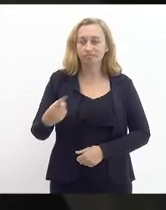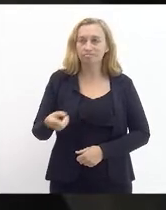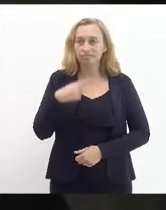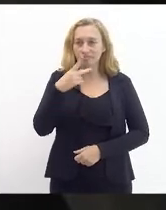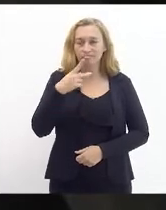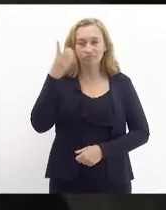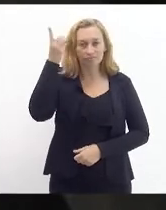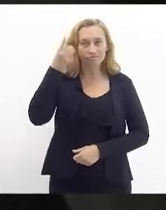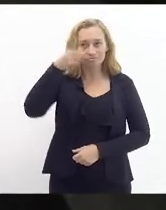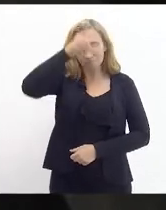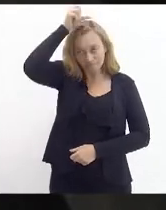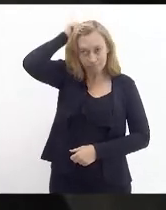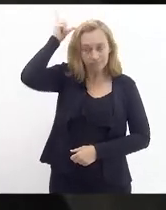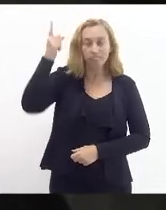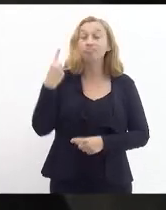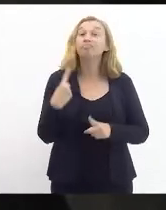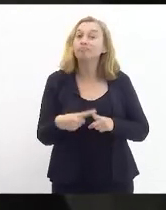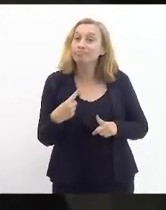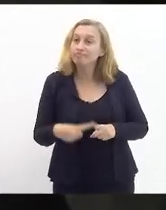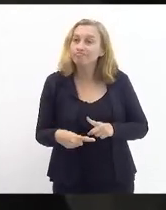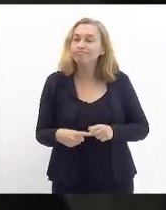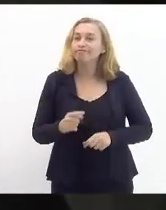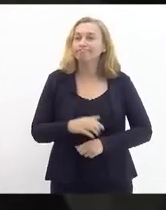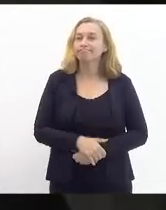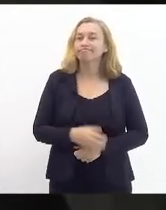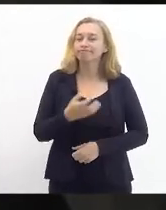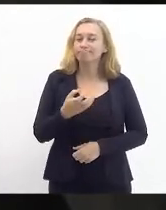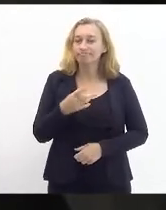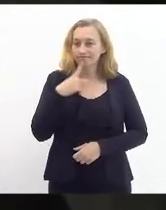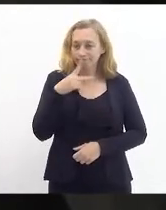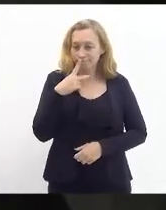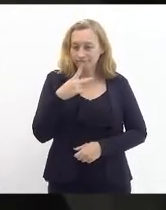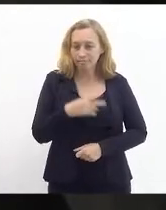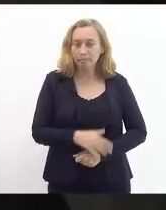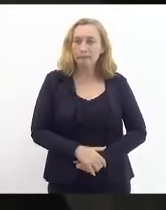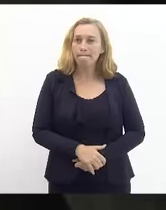deputado Luiz Paulo é porque queria repercutir